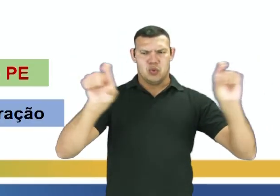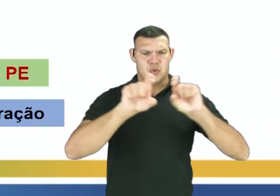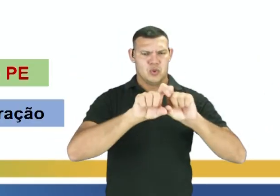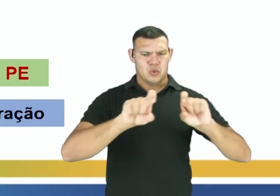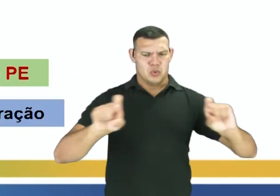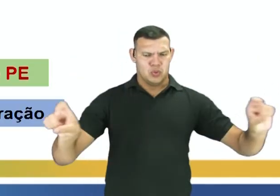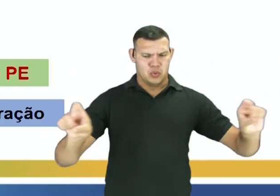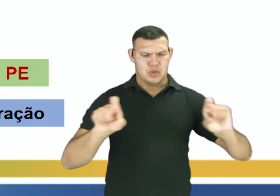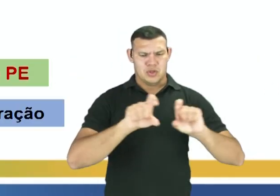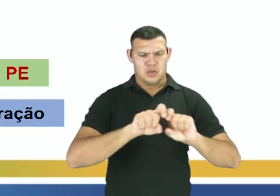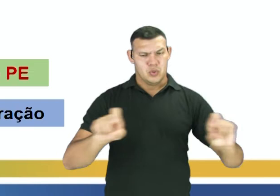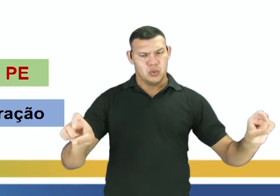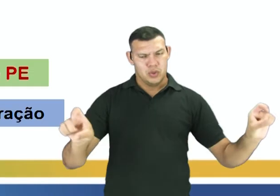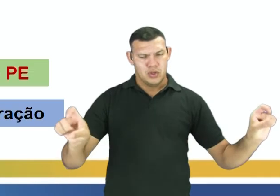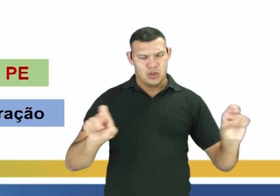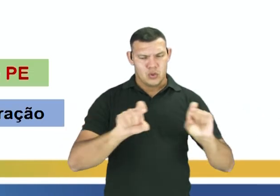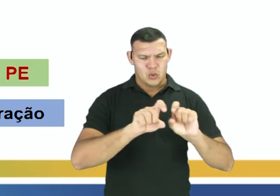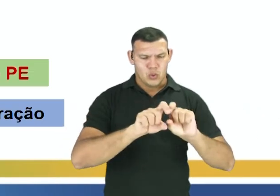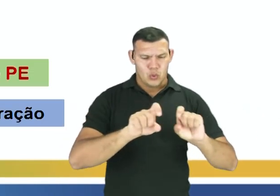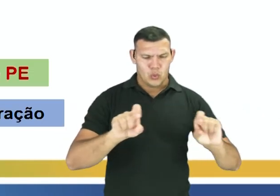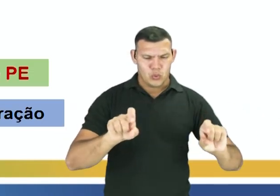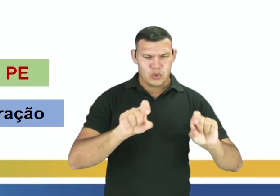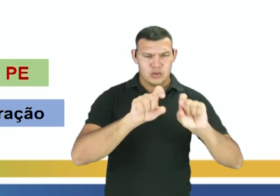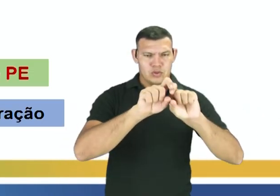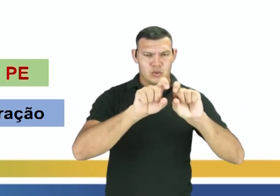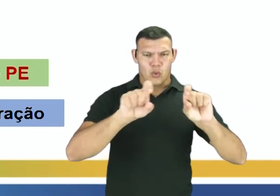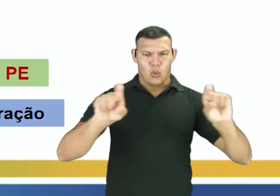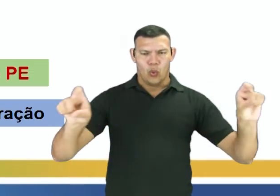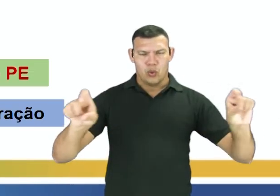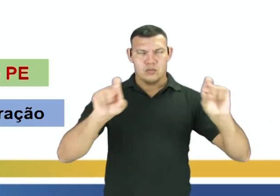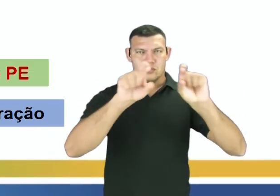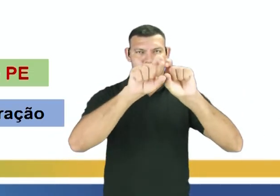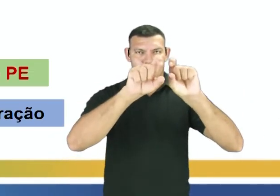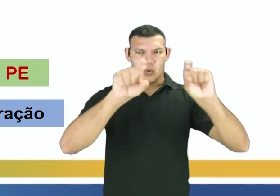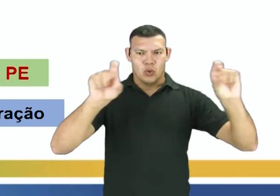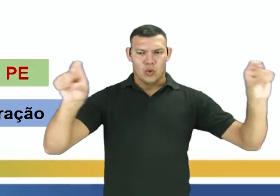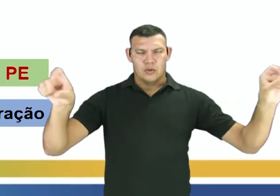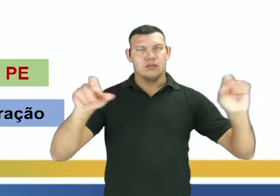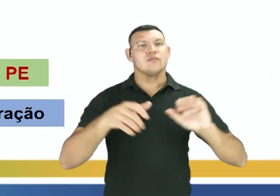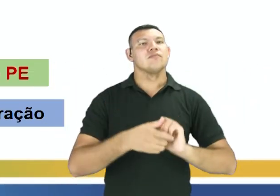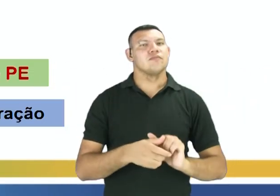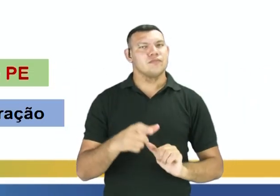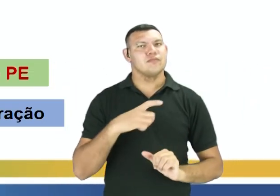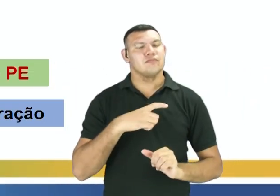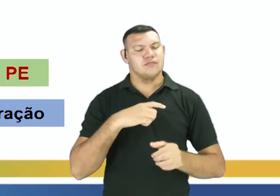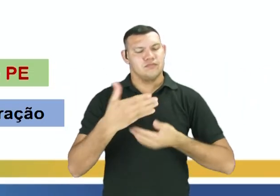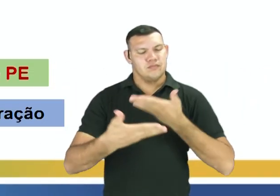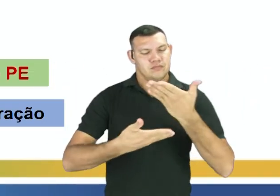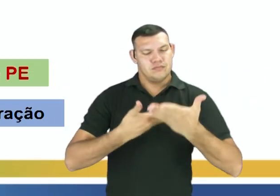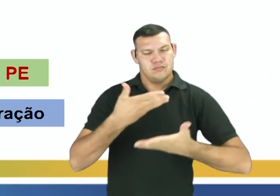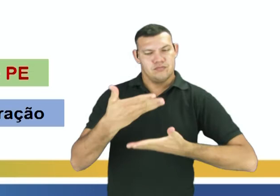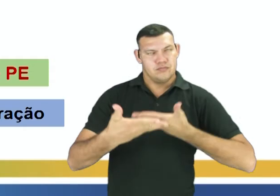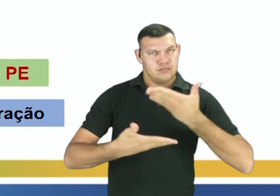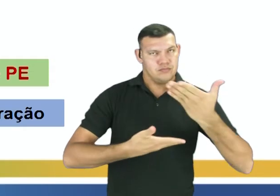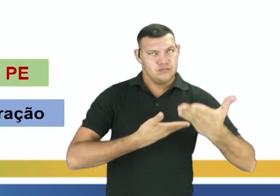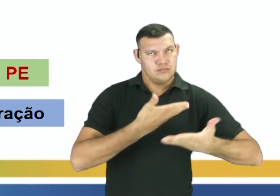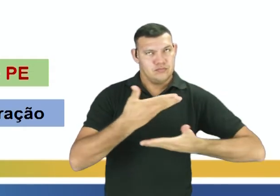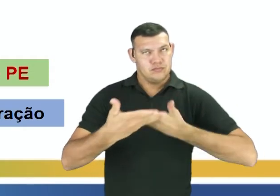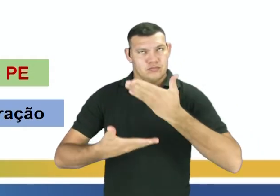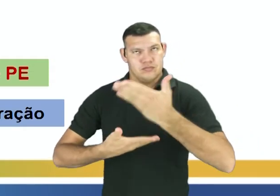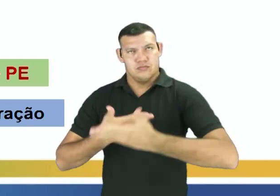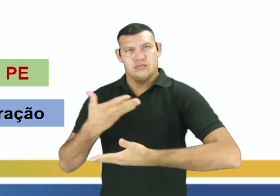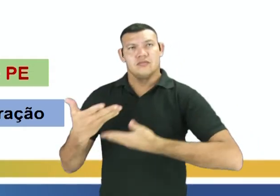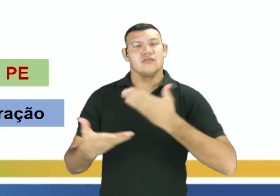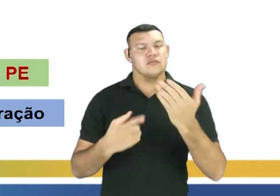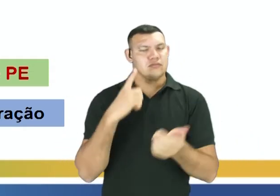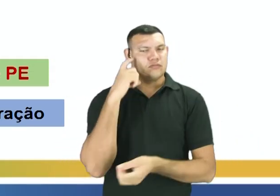devido a cadeia ter maior ponto de contato, né? Maior interação. Então, fica mais difícil de quebrar aqui